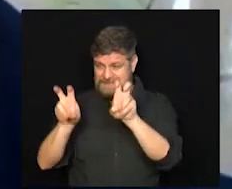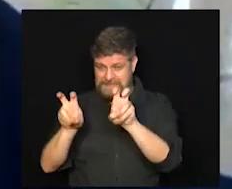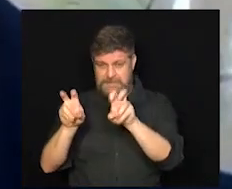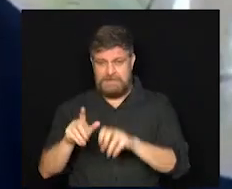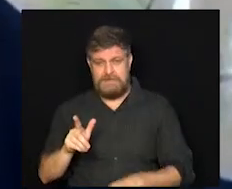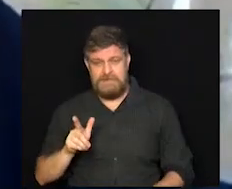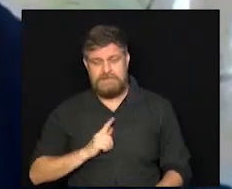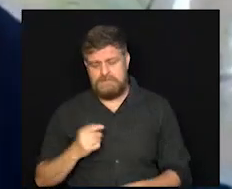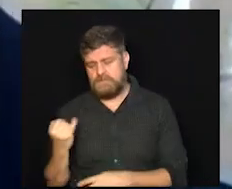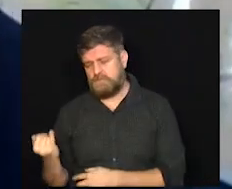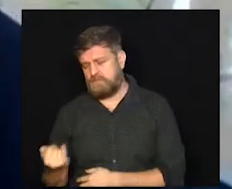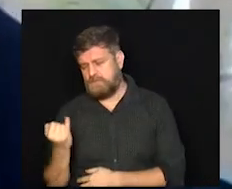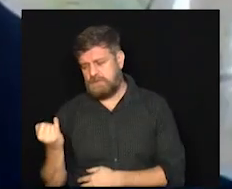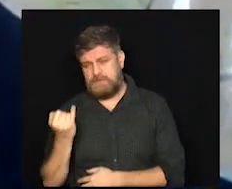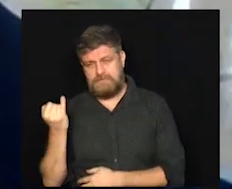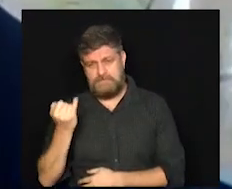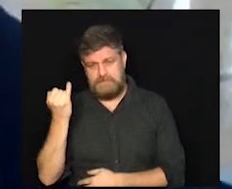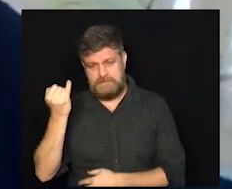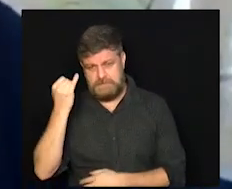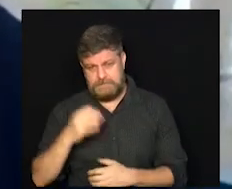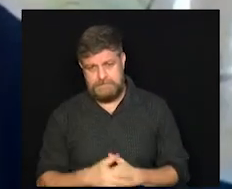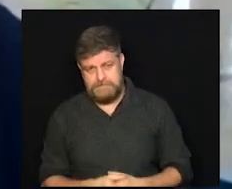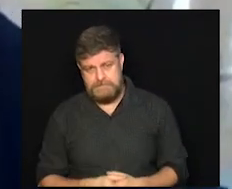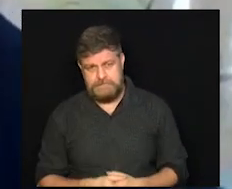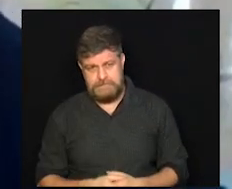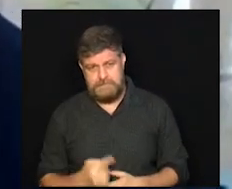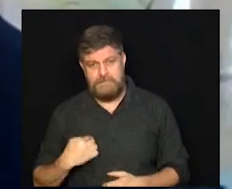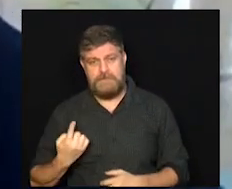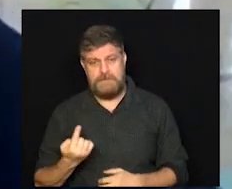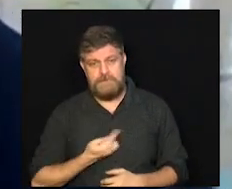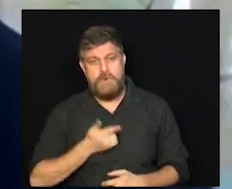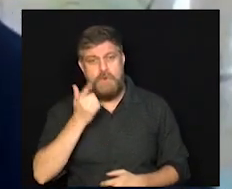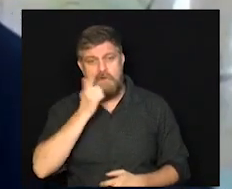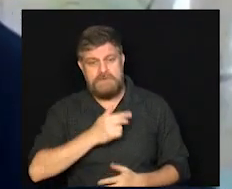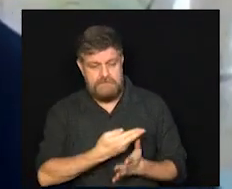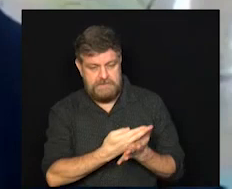muito relevantes para compor aqui o nosso relatório.